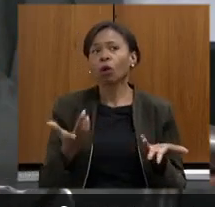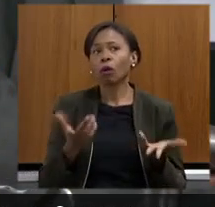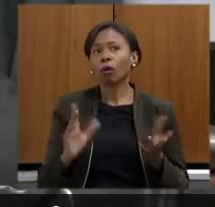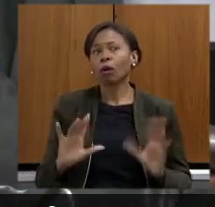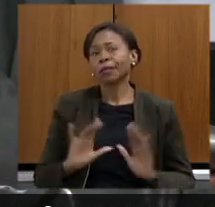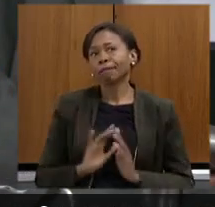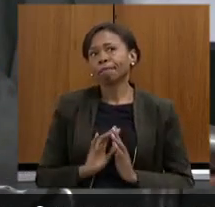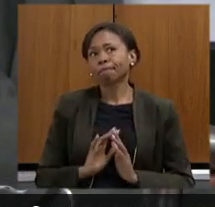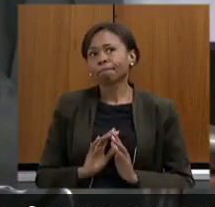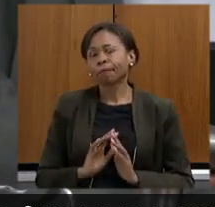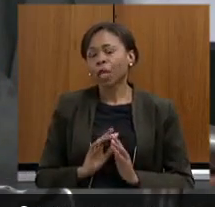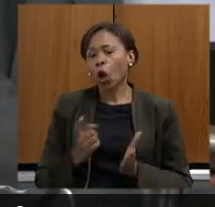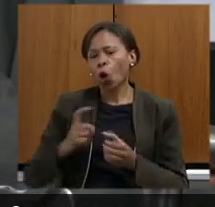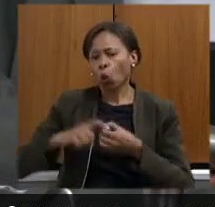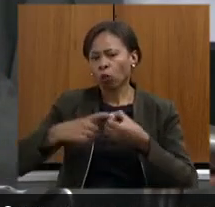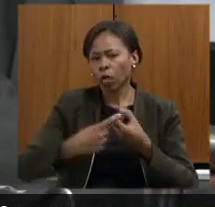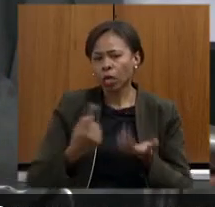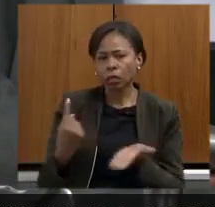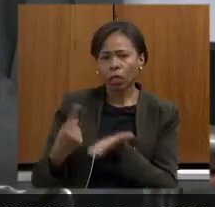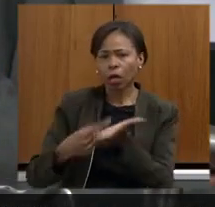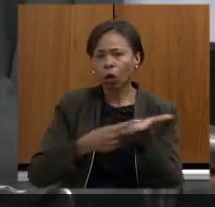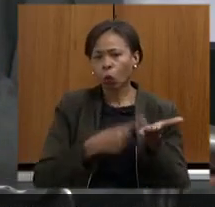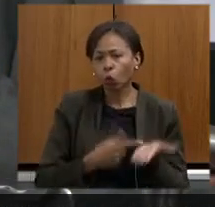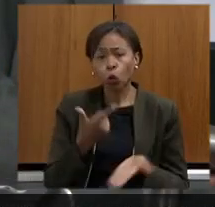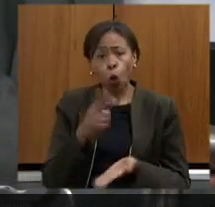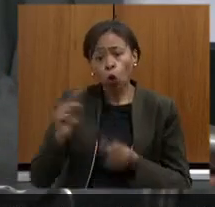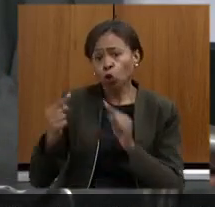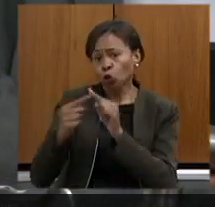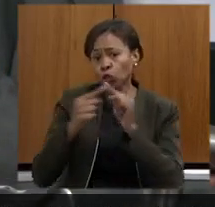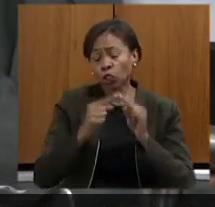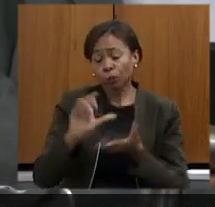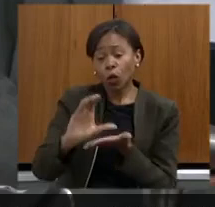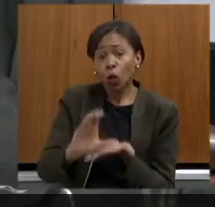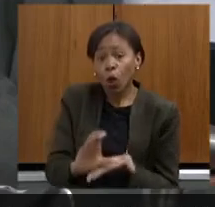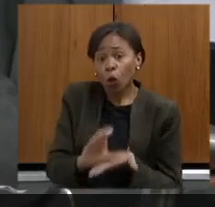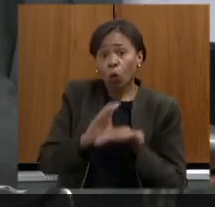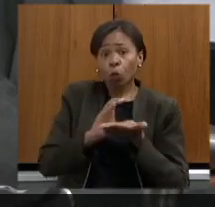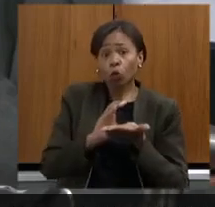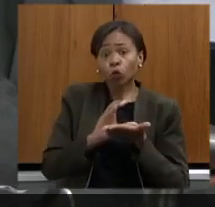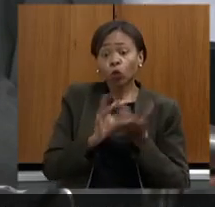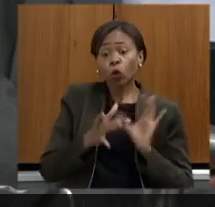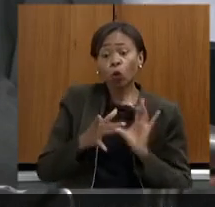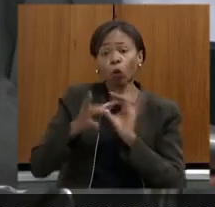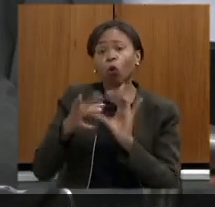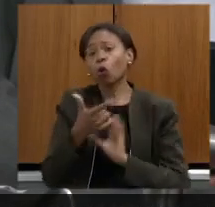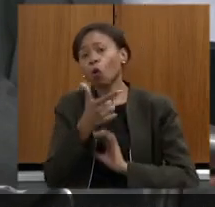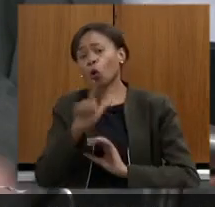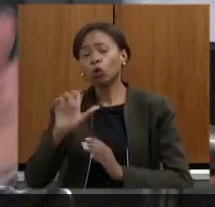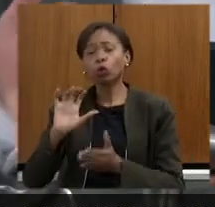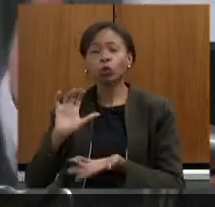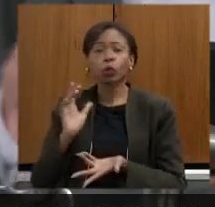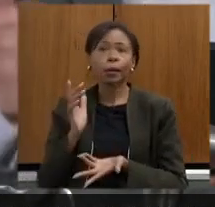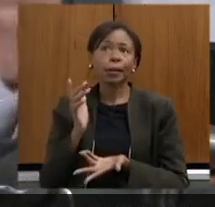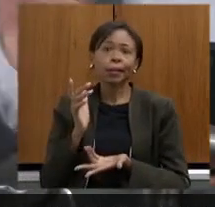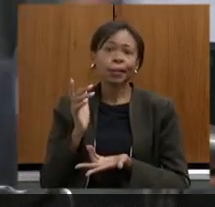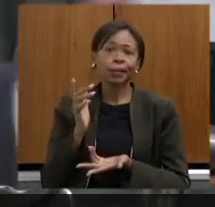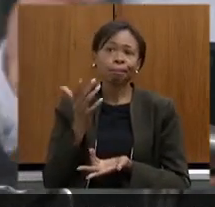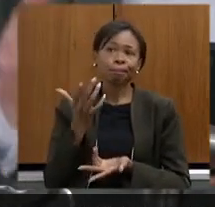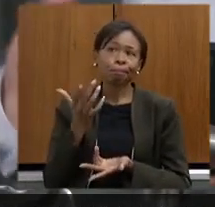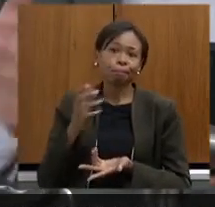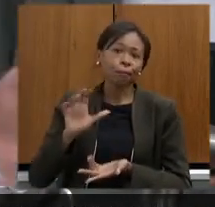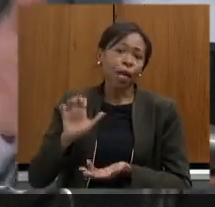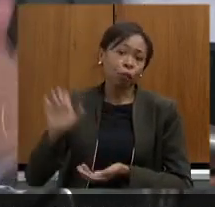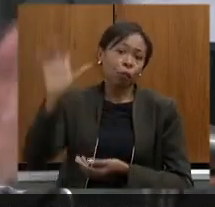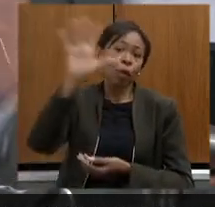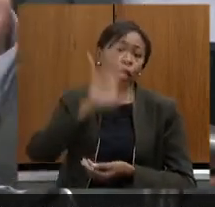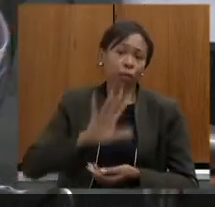ajuste ou outros tipos de instrumentos que envolvam a transferência de recursos para outros entes federativos ou para organizações da sociedade civil e aí trazendo